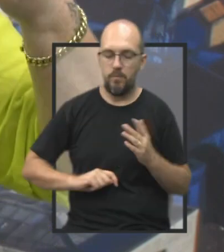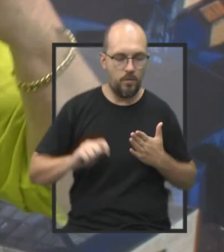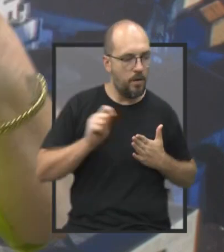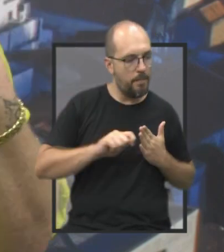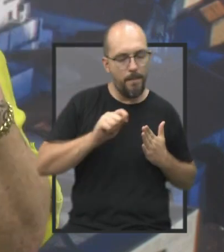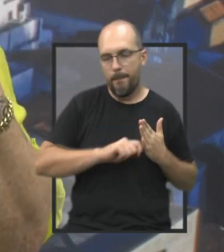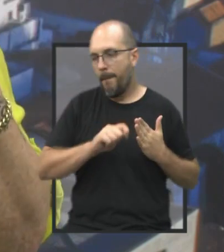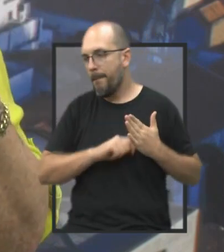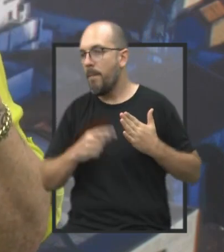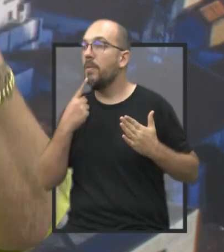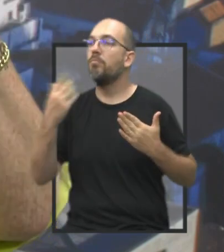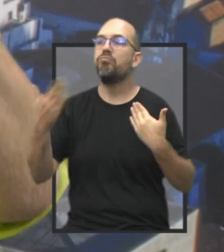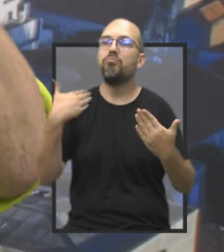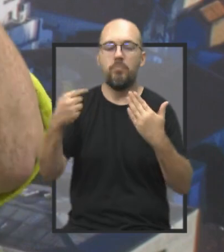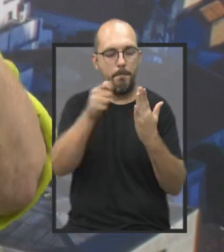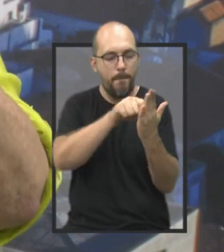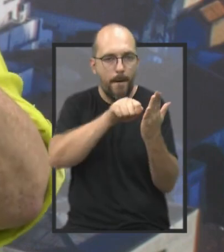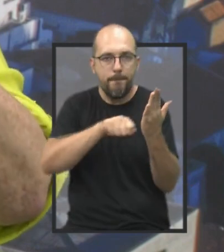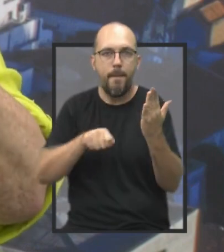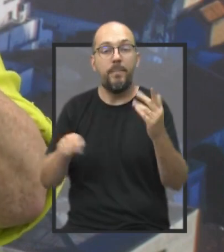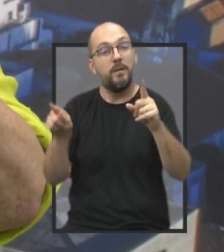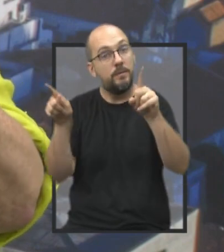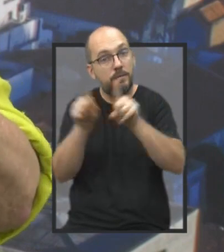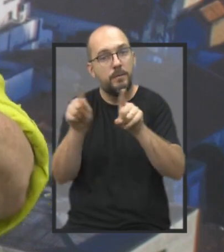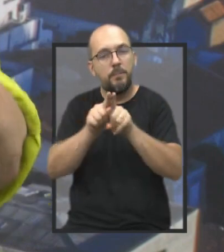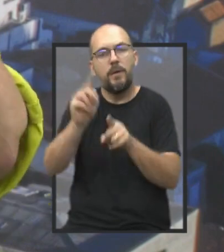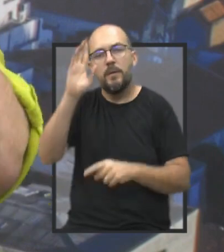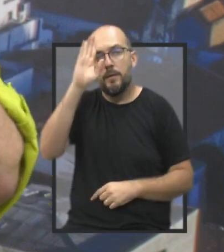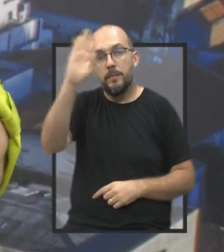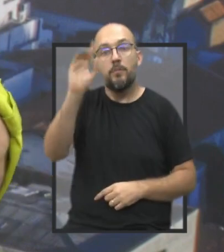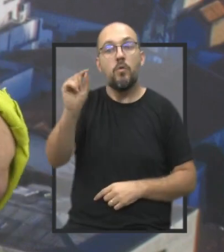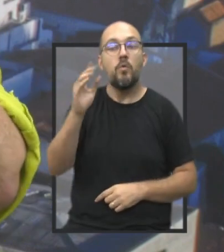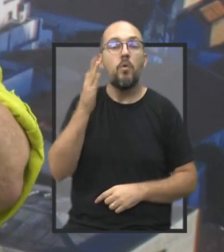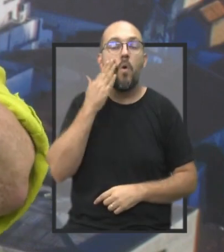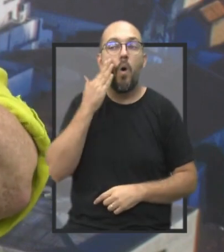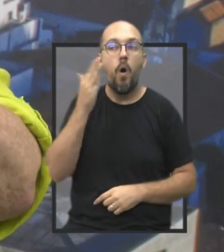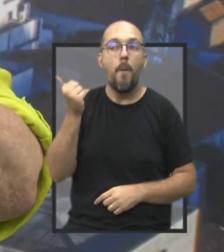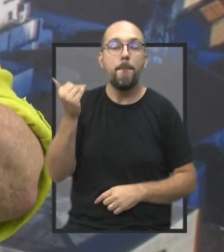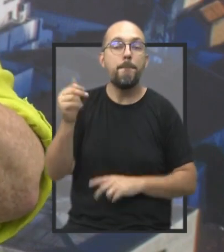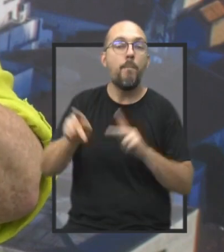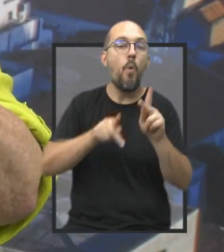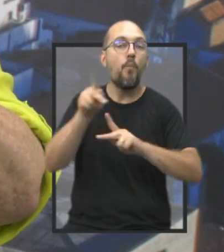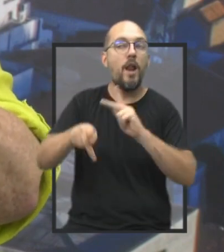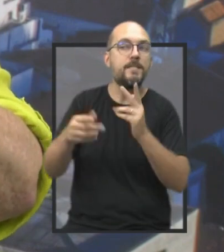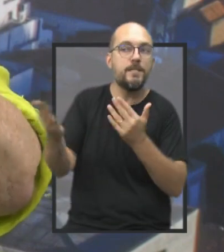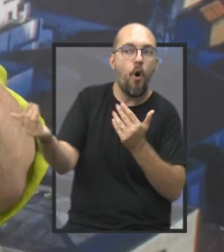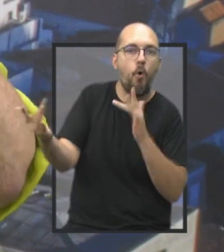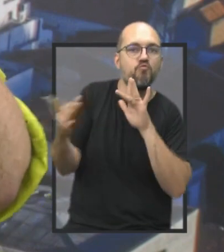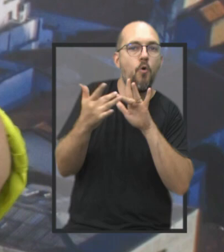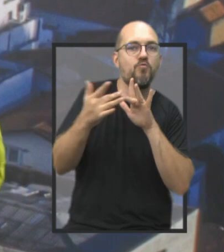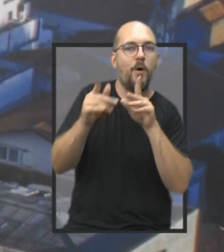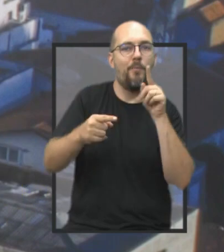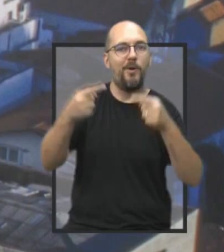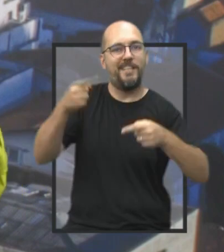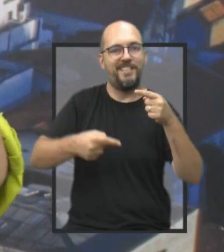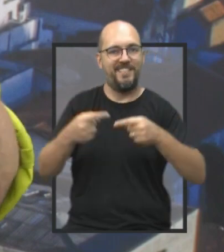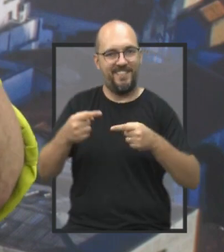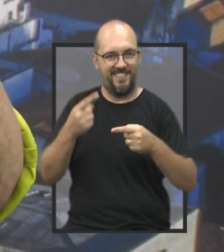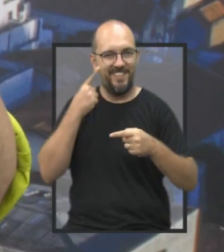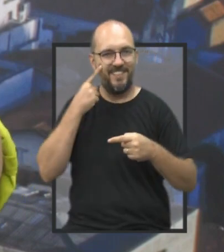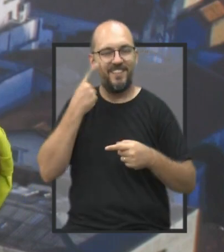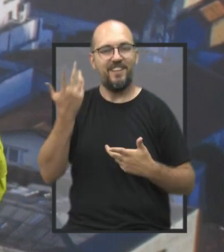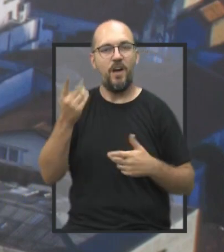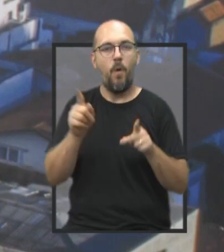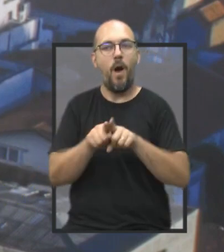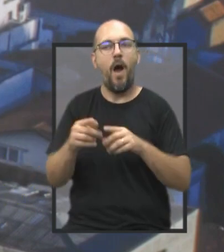intervir para melhorar o bairro, mas também e principalmente para trazer a população para a política. Afinar esse